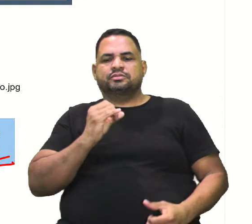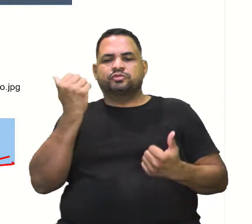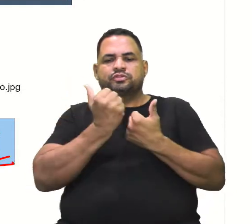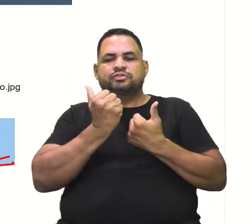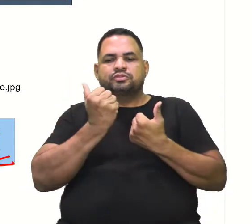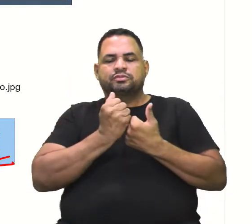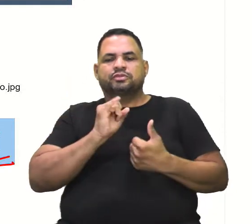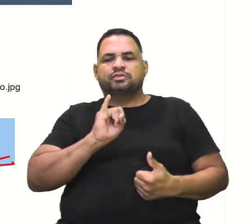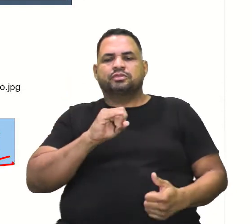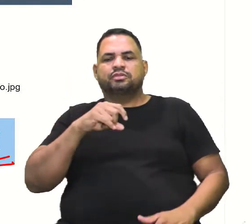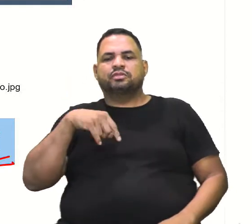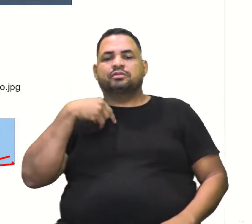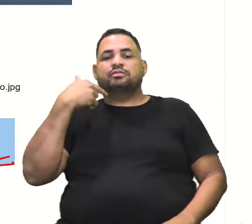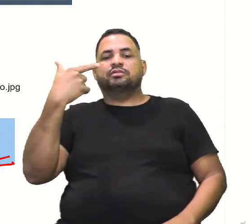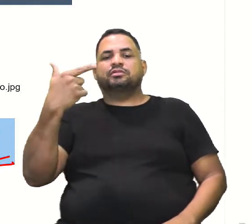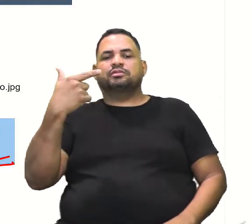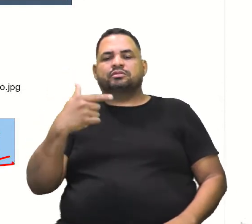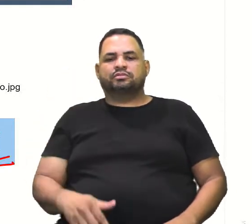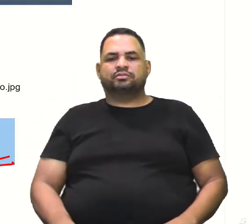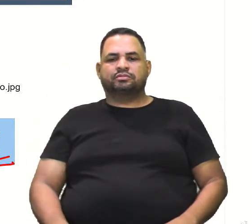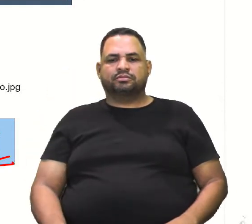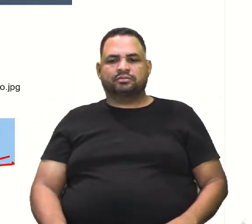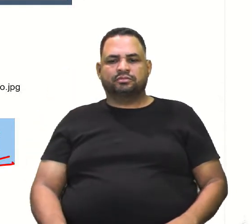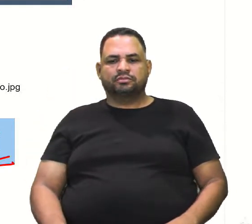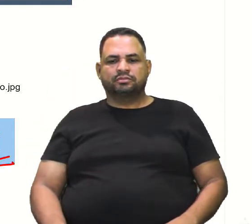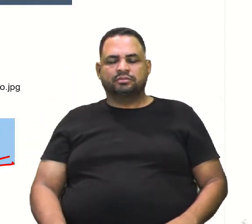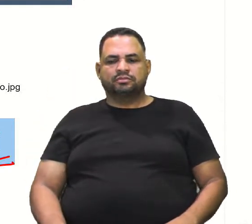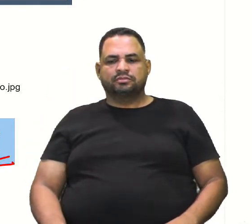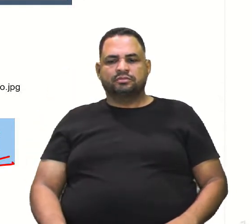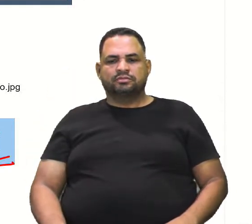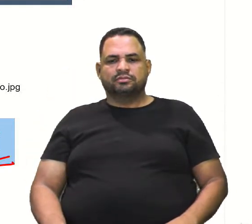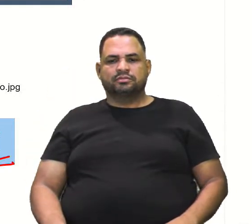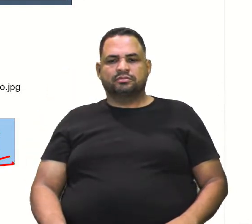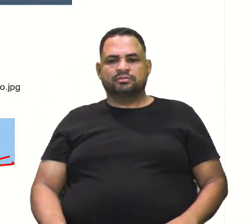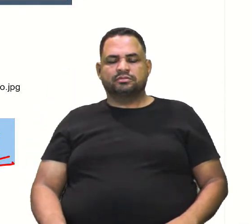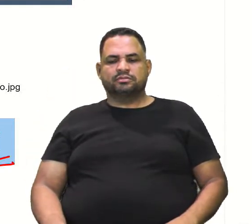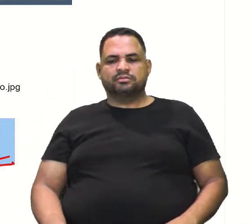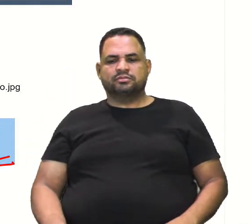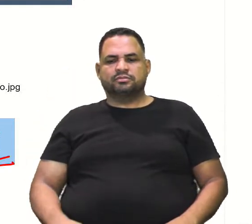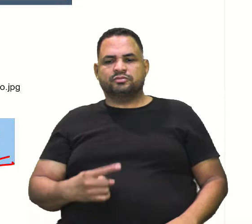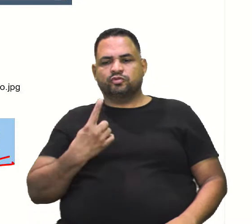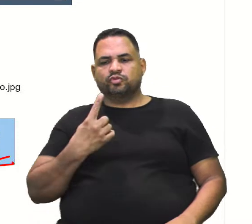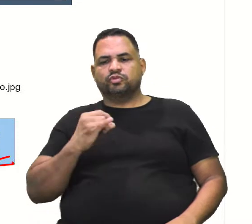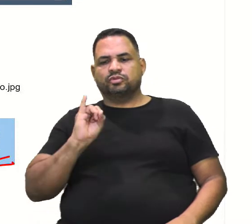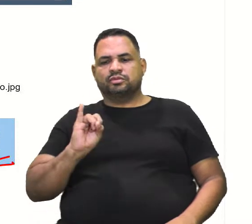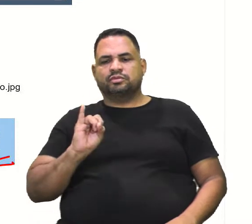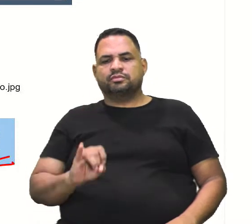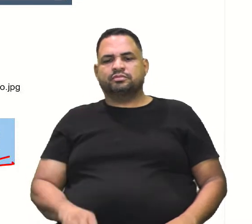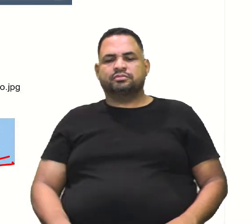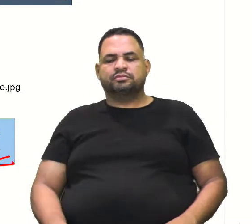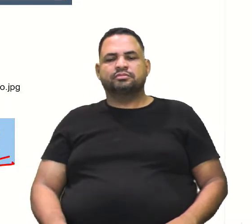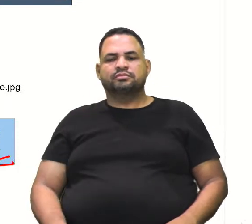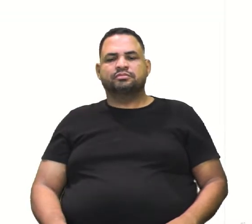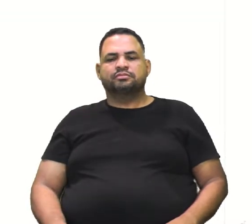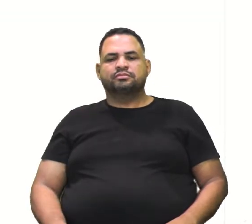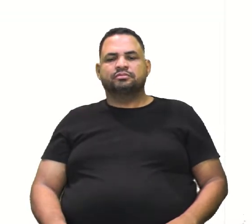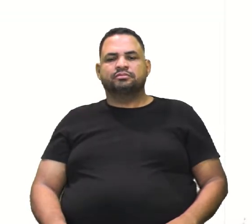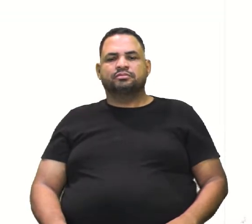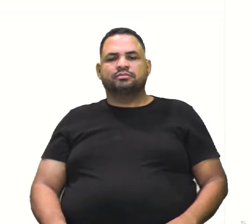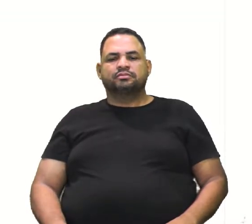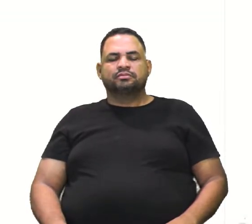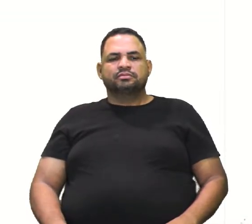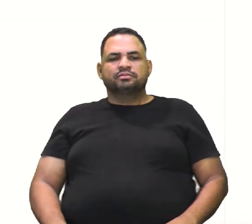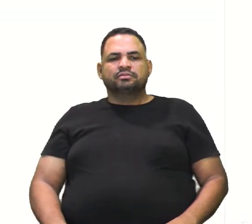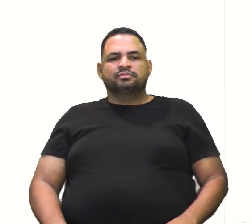ao quadrado, né? Então, quando a gente tira o quadrado da raiz, ficamos com 1i, entendeu? Beleza. Olha lá,